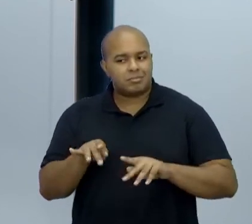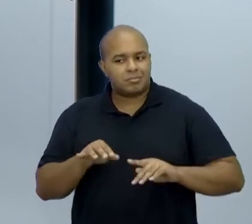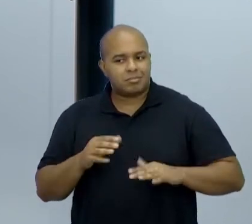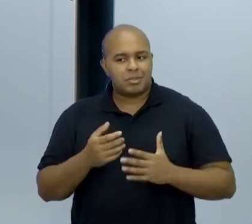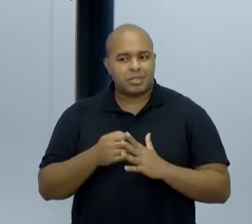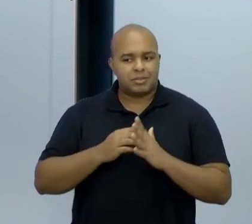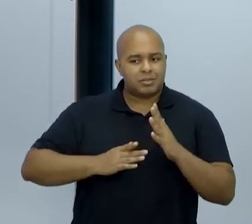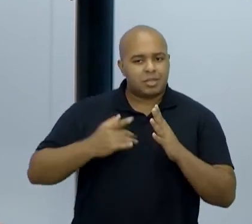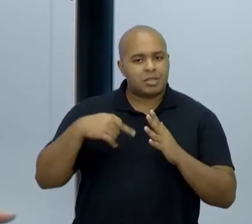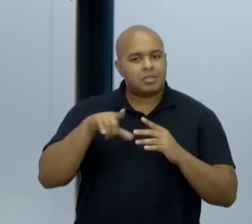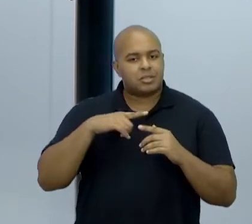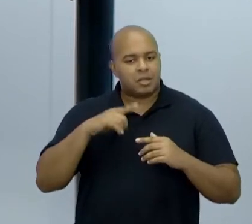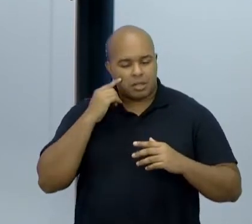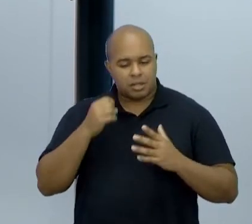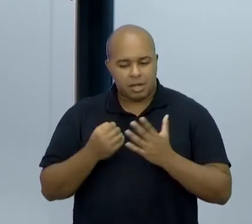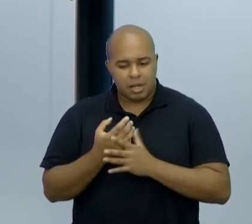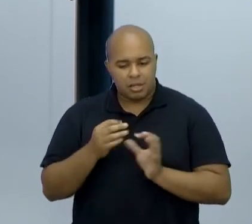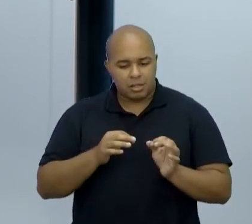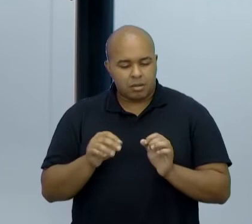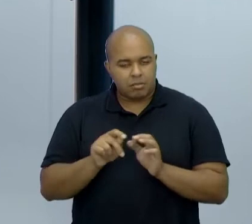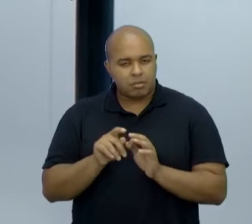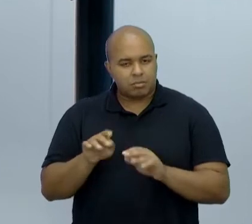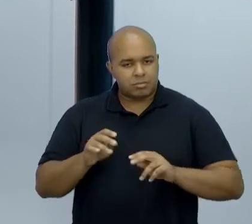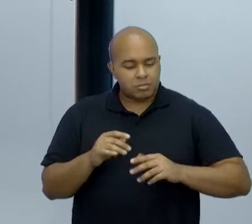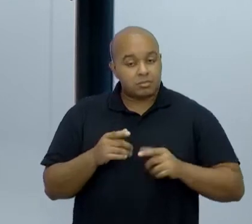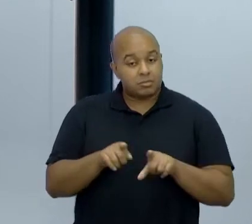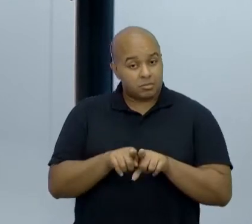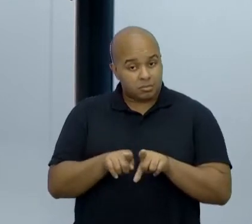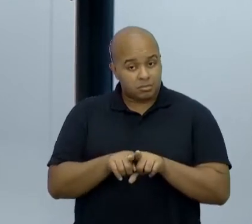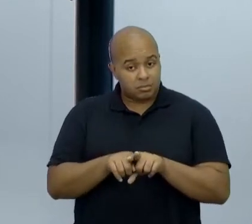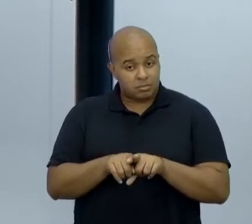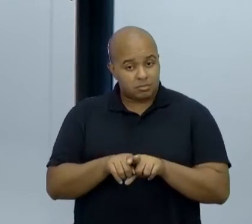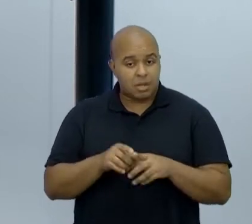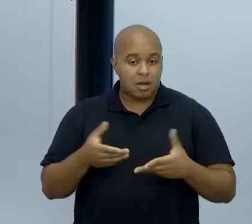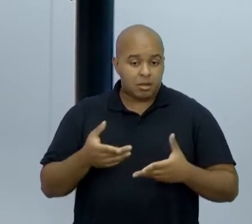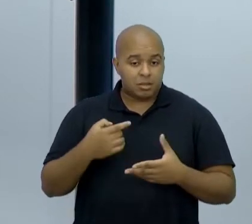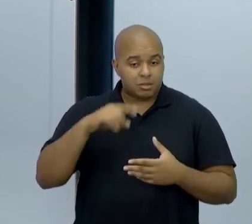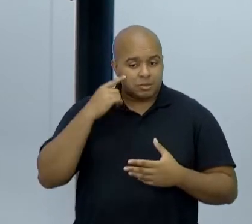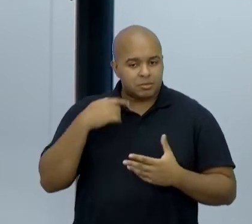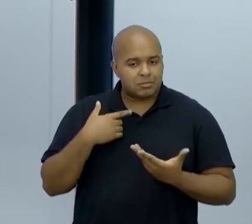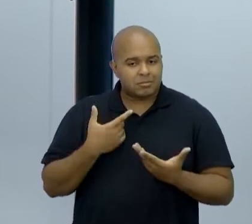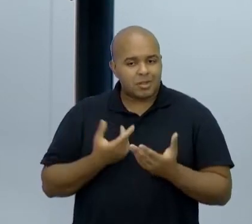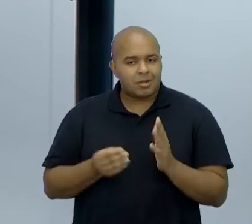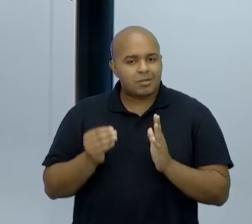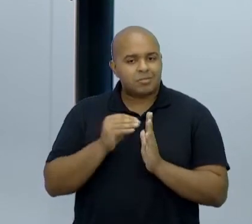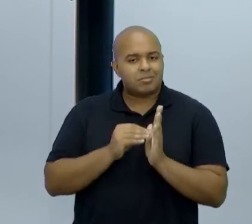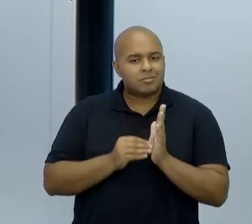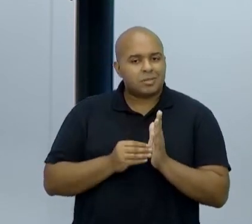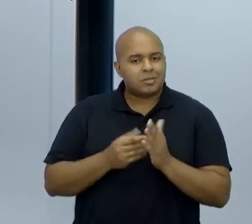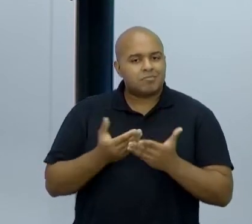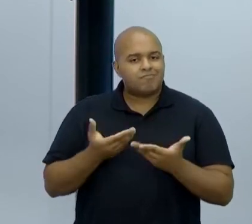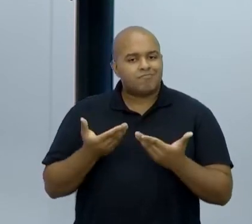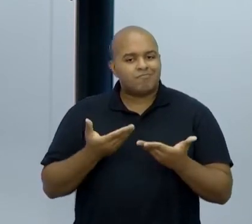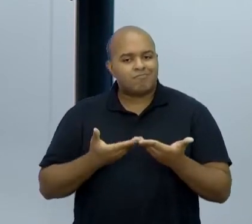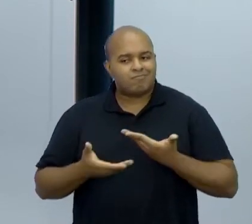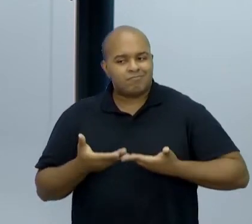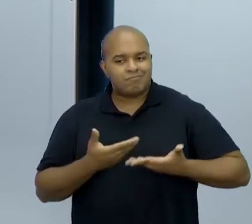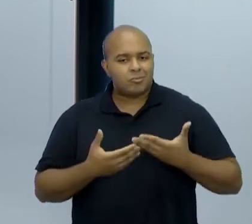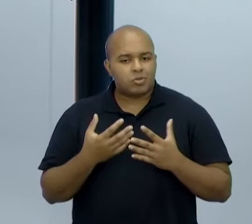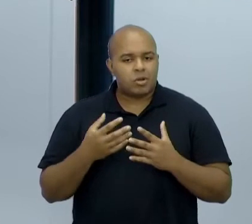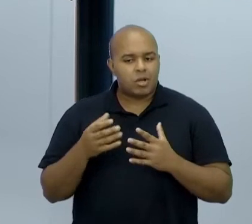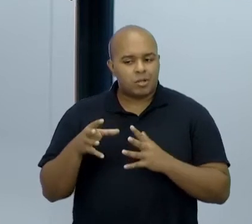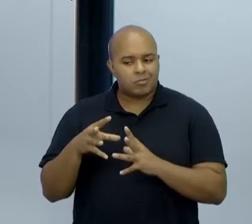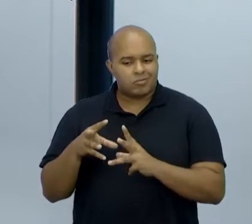as atividades, né, geradas aí pelo solo e agora a gente vai colocar essa relação da degradação